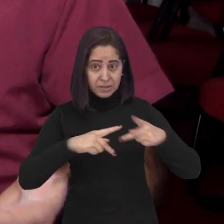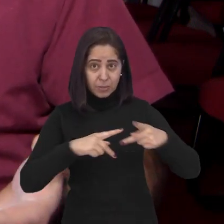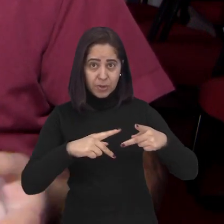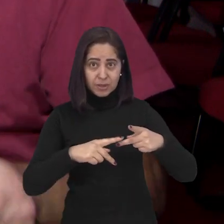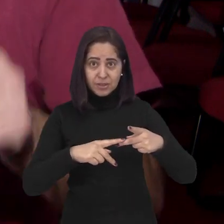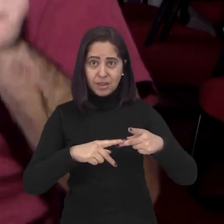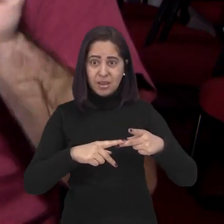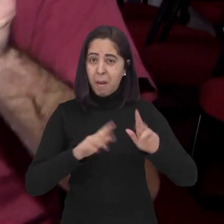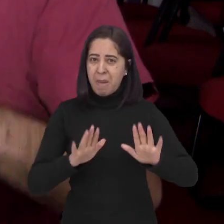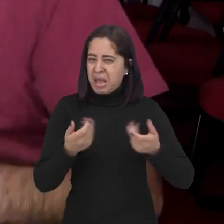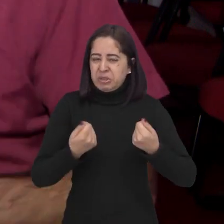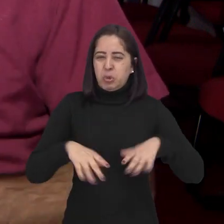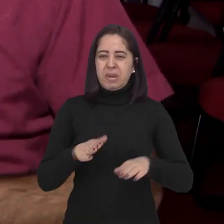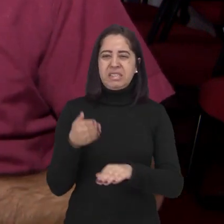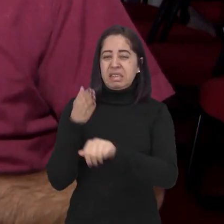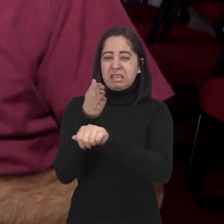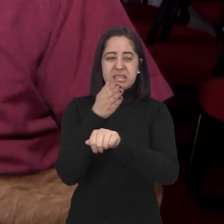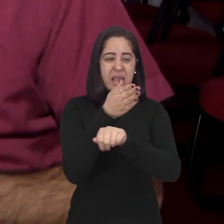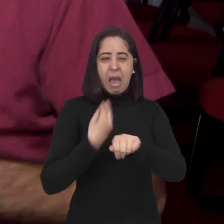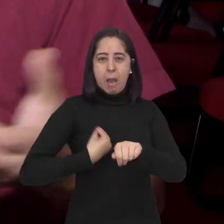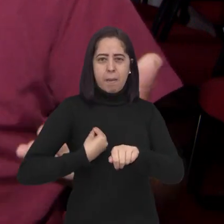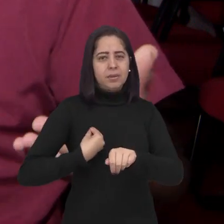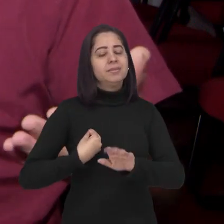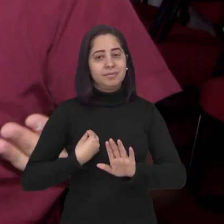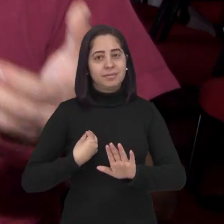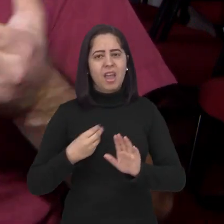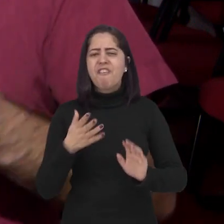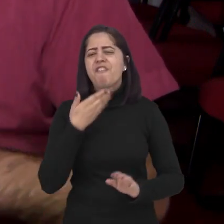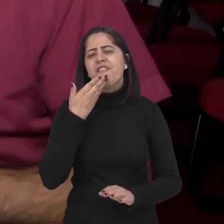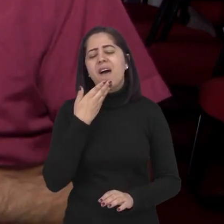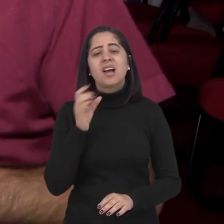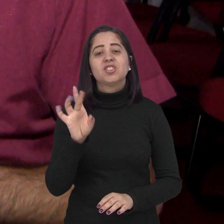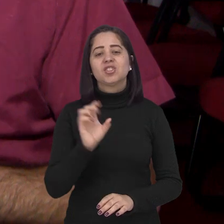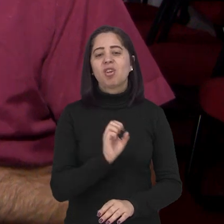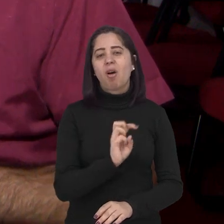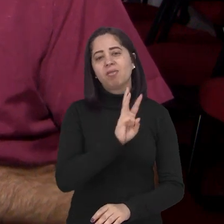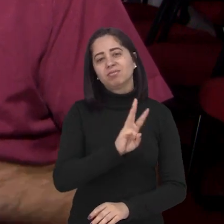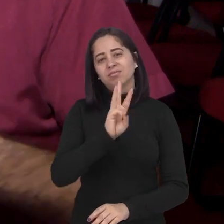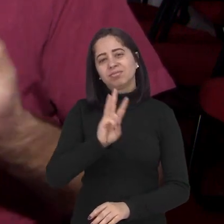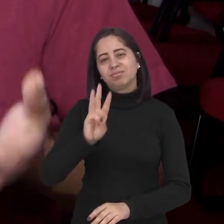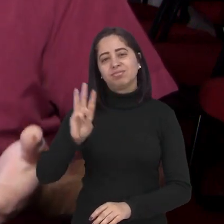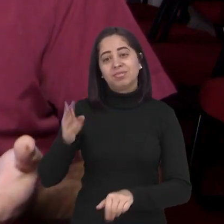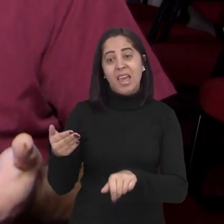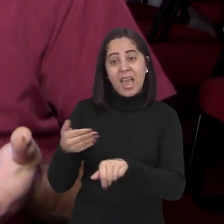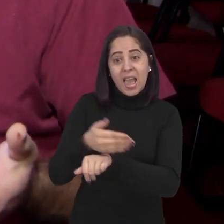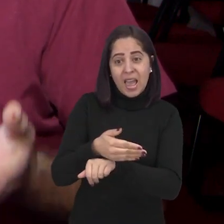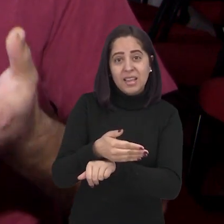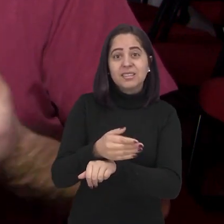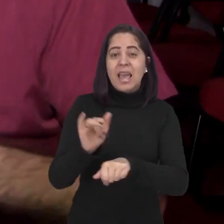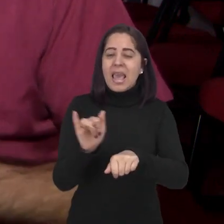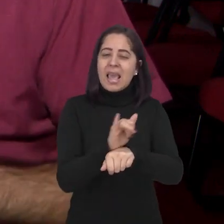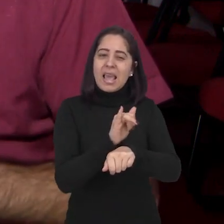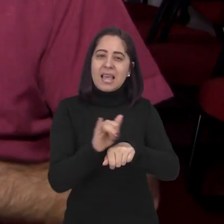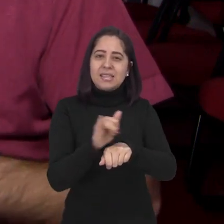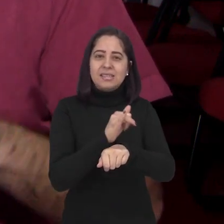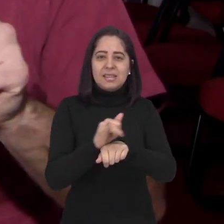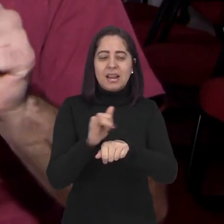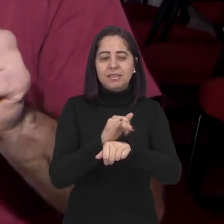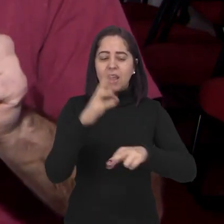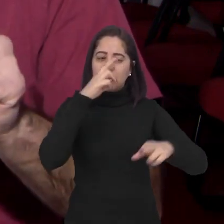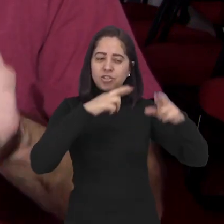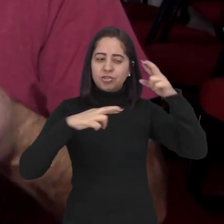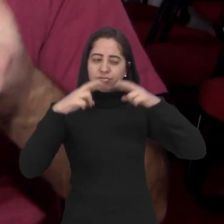de São José sem precisar sair de casa? É fácil, basta acessar o site do Legislativo, uma ferramenta